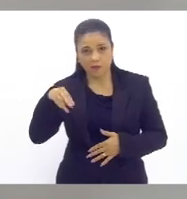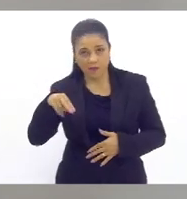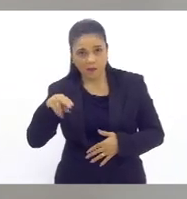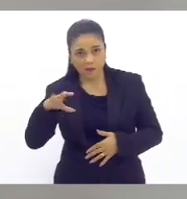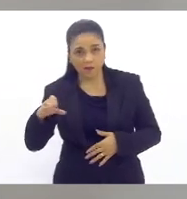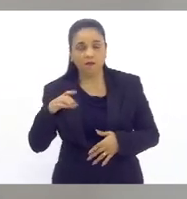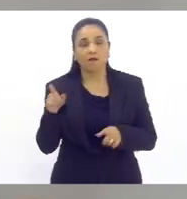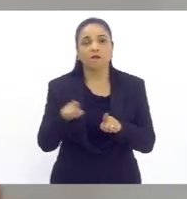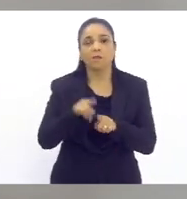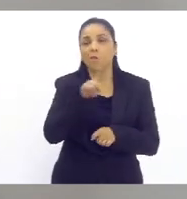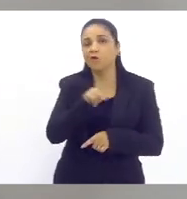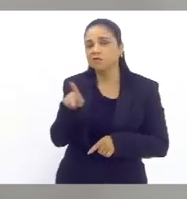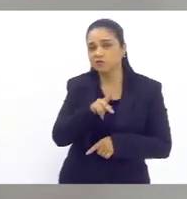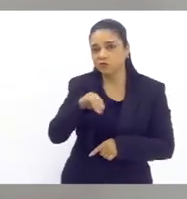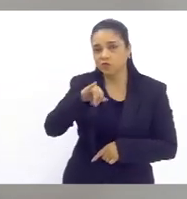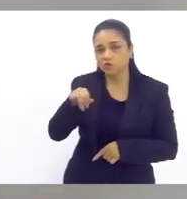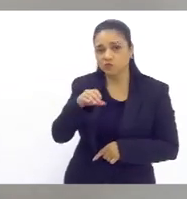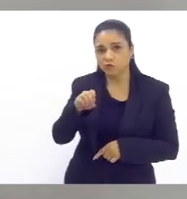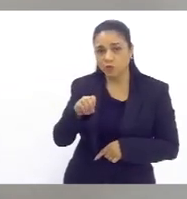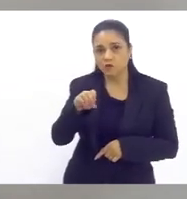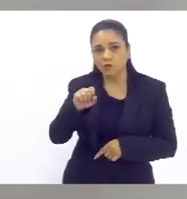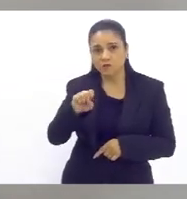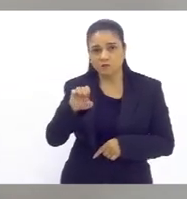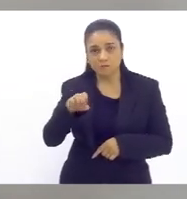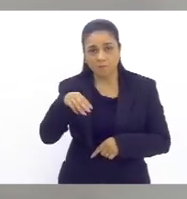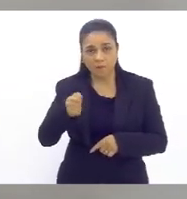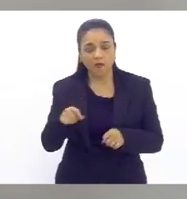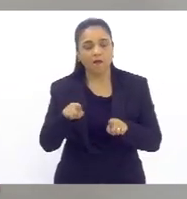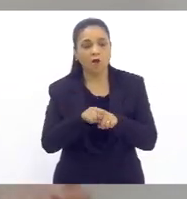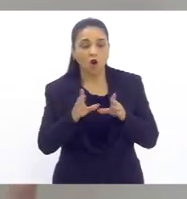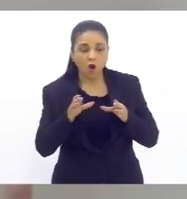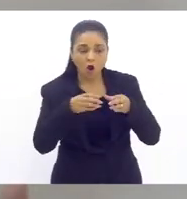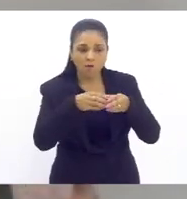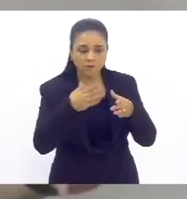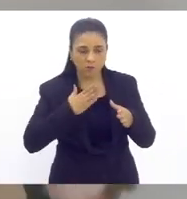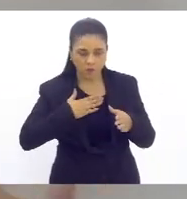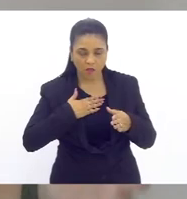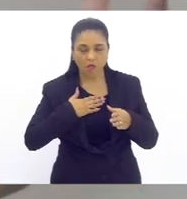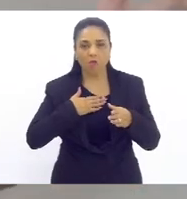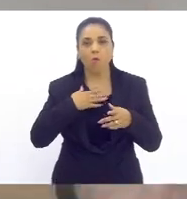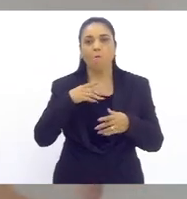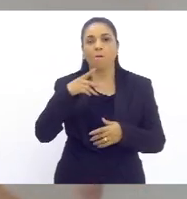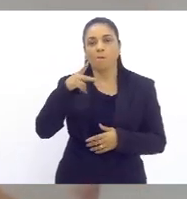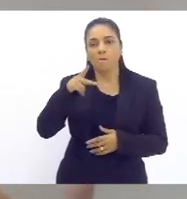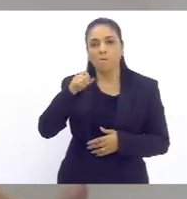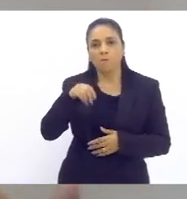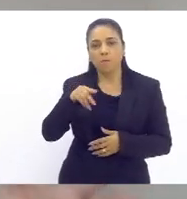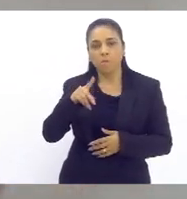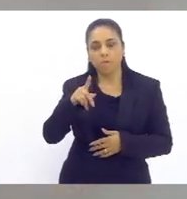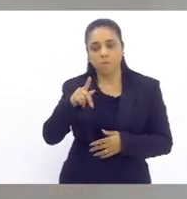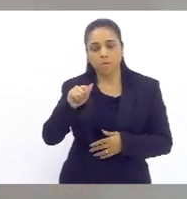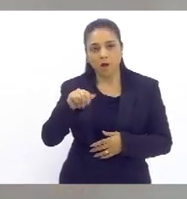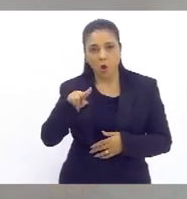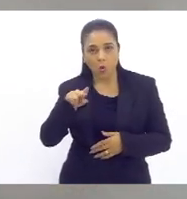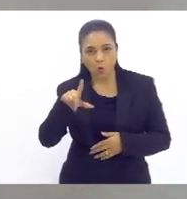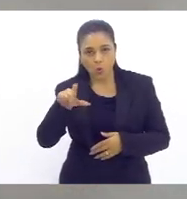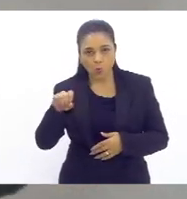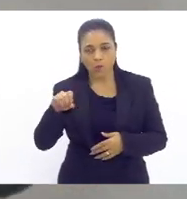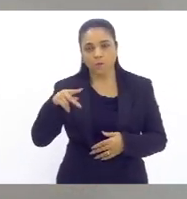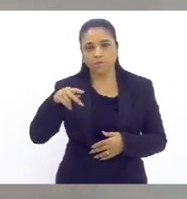nessa audiência vai ser a primeira audiência dessa comissão que é formada por mim Paulo Pinheiro que é um médico vereador do pessoal também